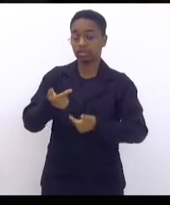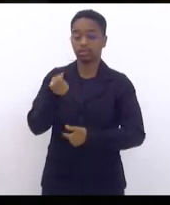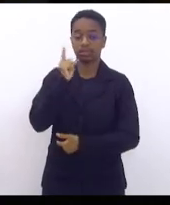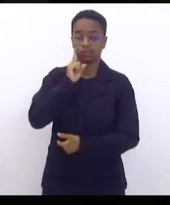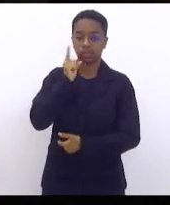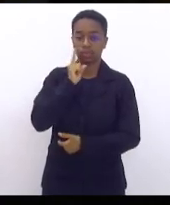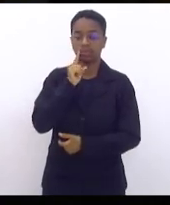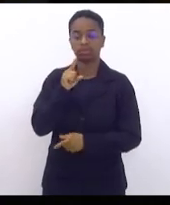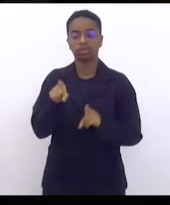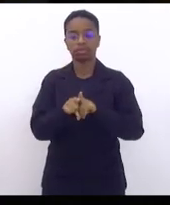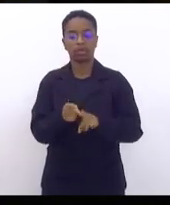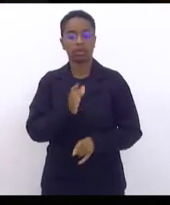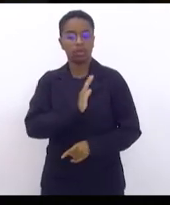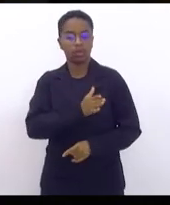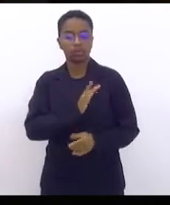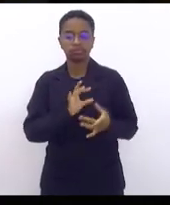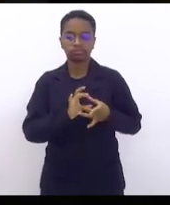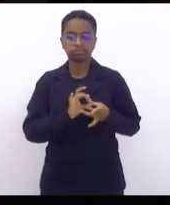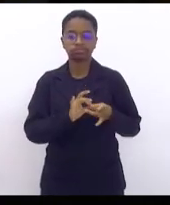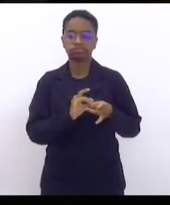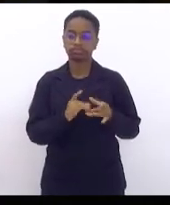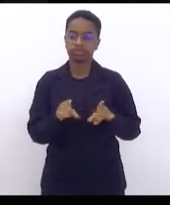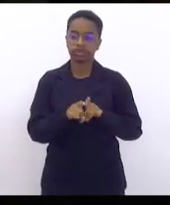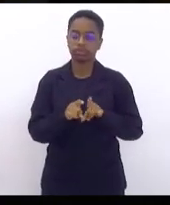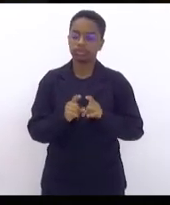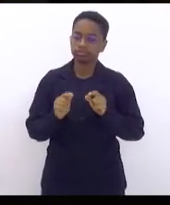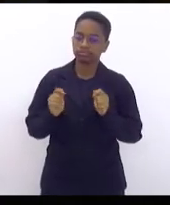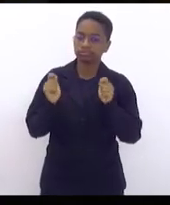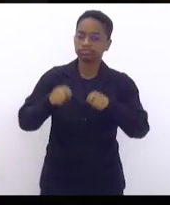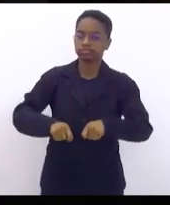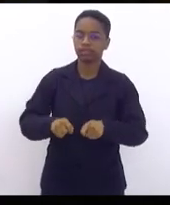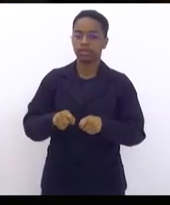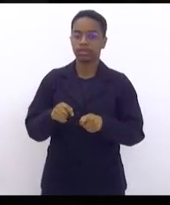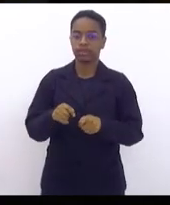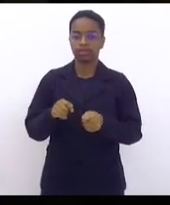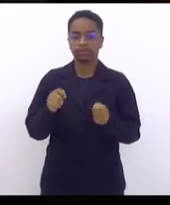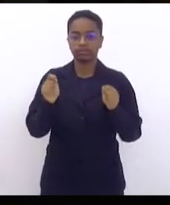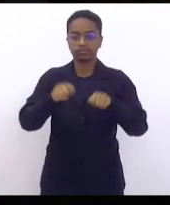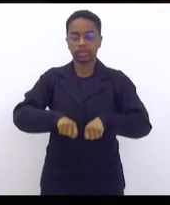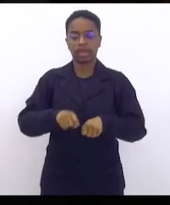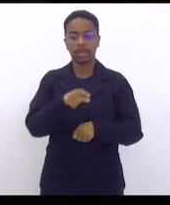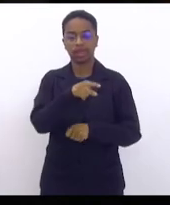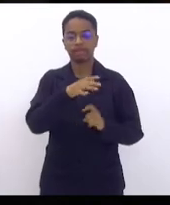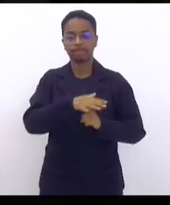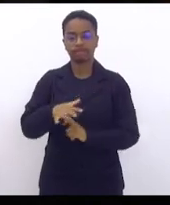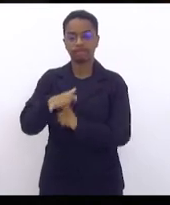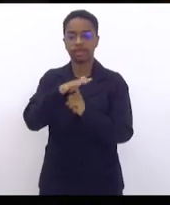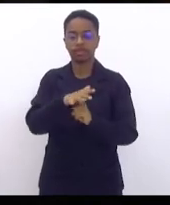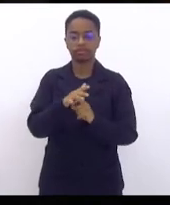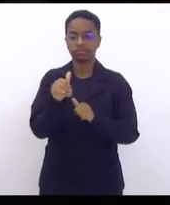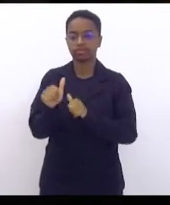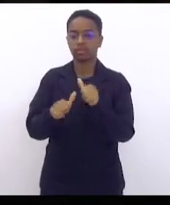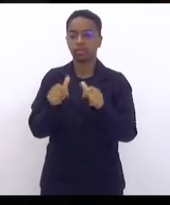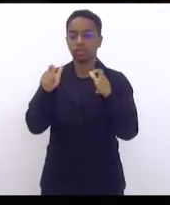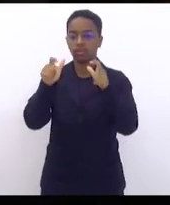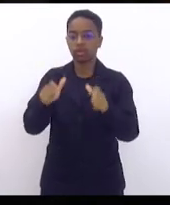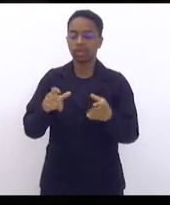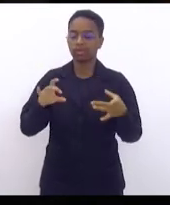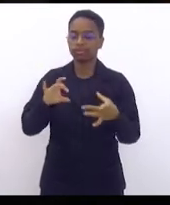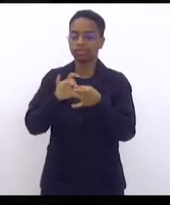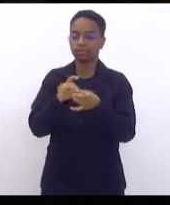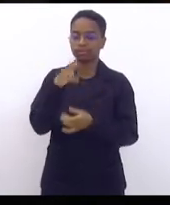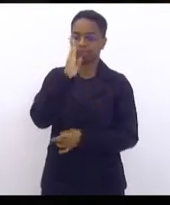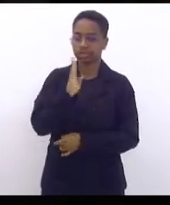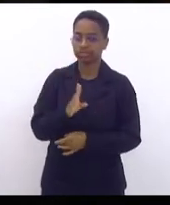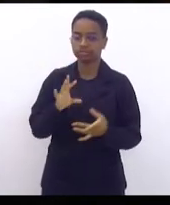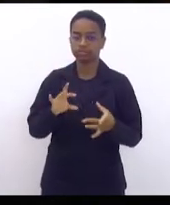com o coração, com a competência, fazem da Feira de Tradições Nordestinas um cantinho do Brasil, do